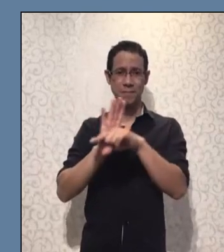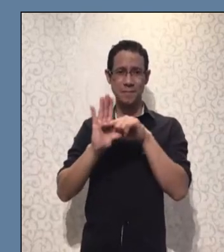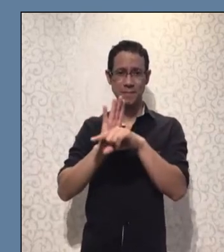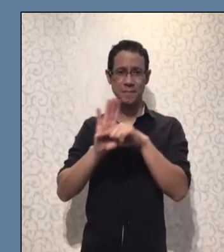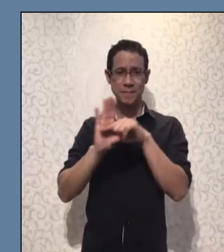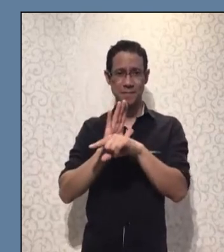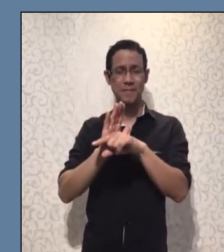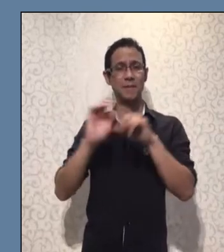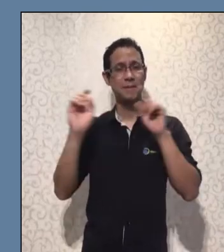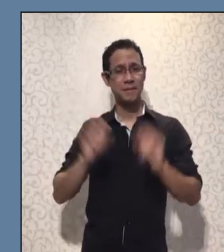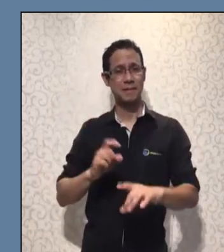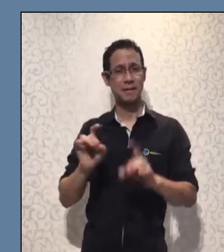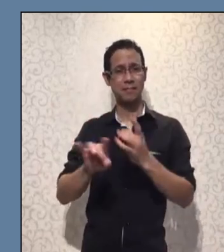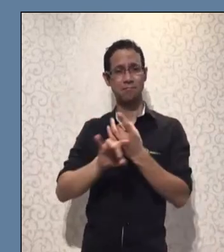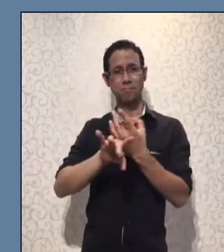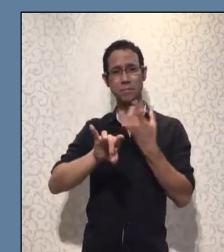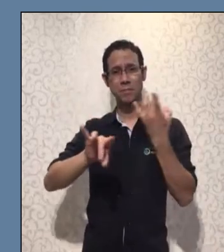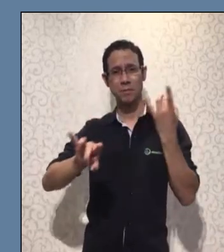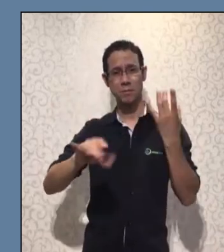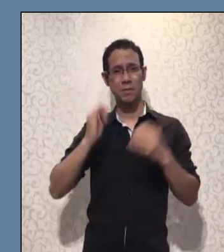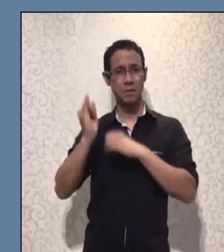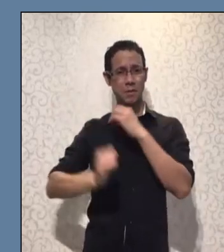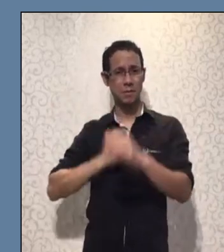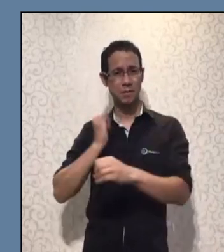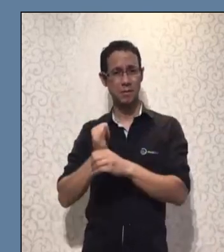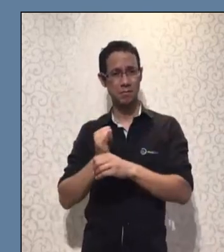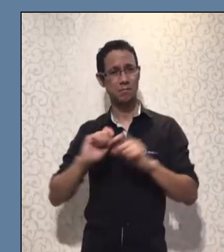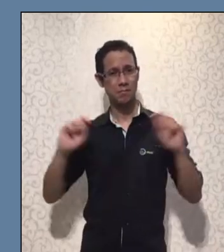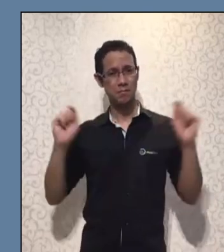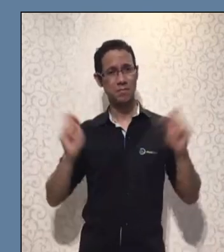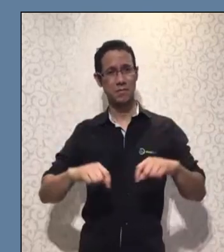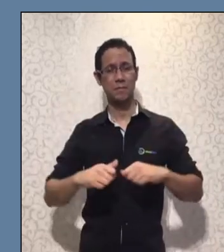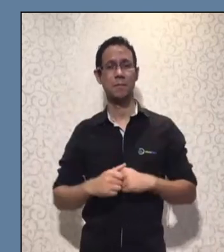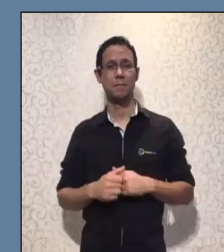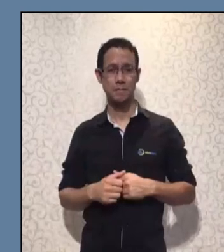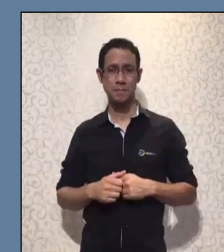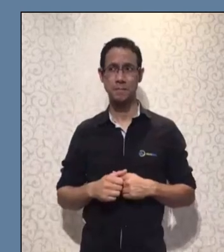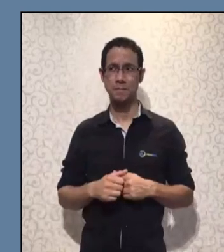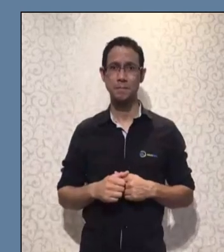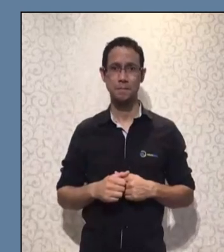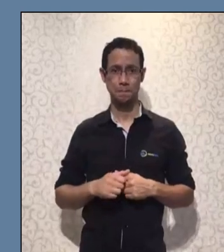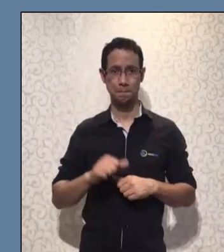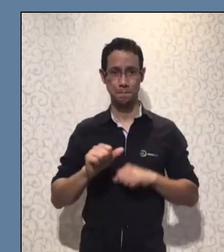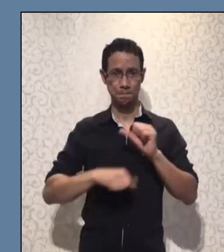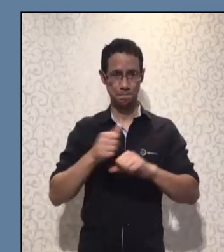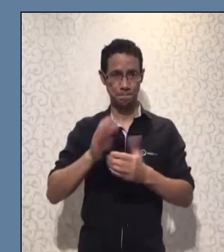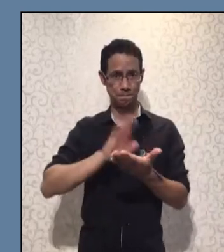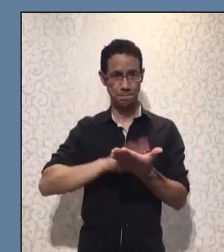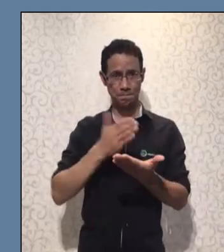remotas, porque eu acho que tem aquilo que a Solange falou,